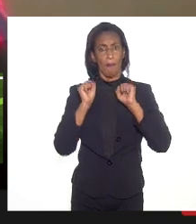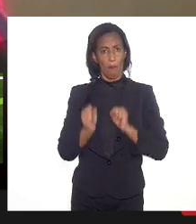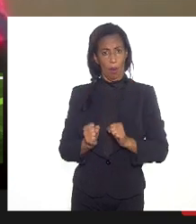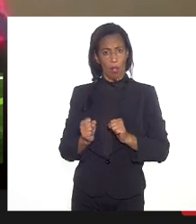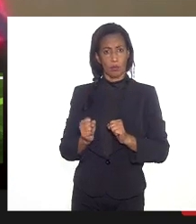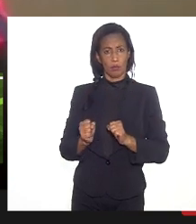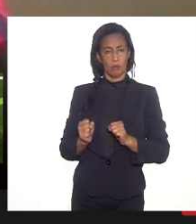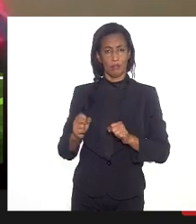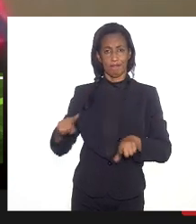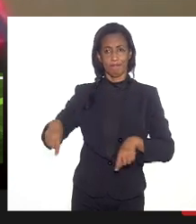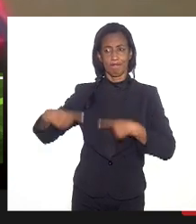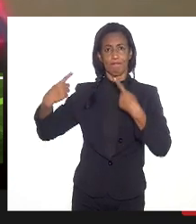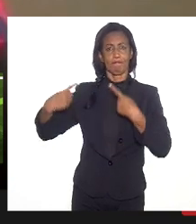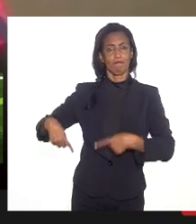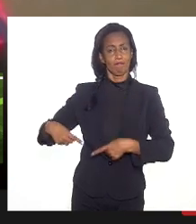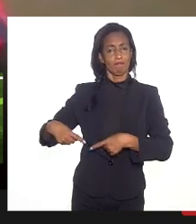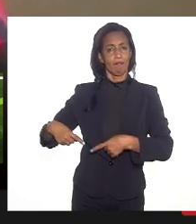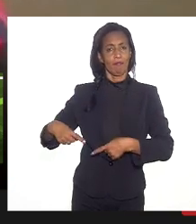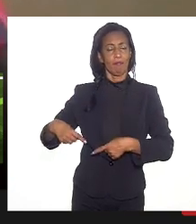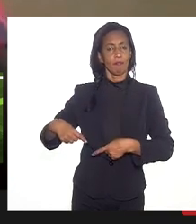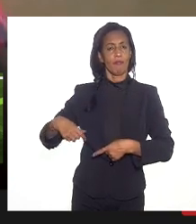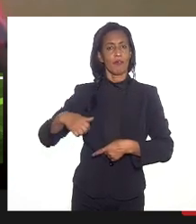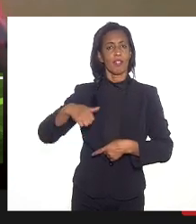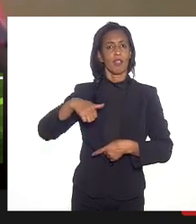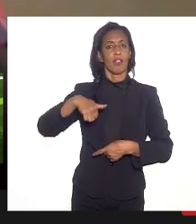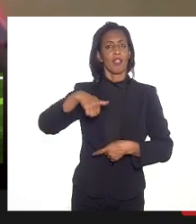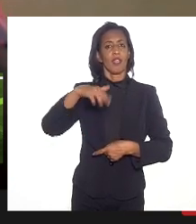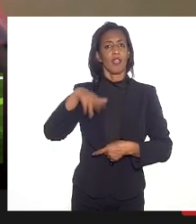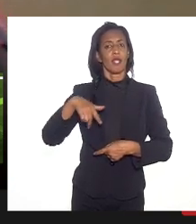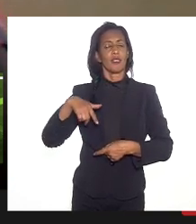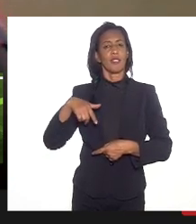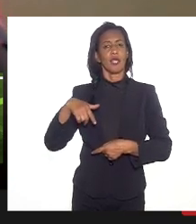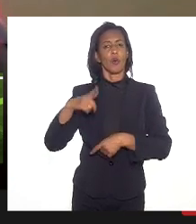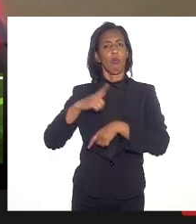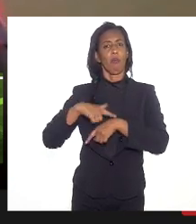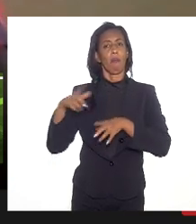enfrentadas também em seus pormenores.